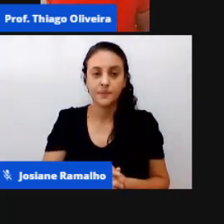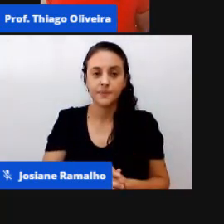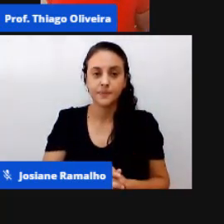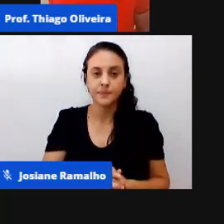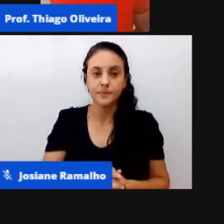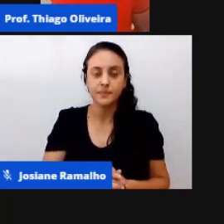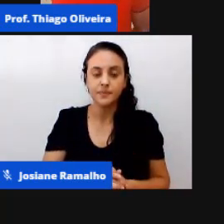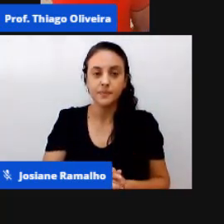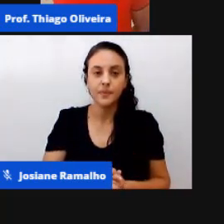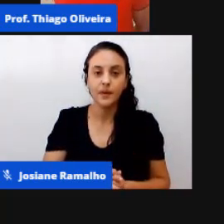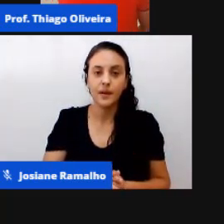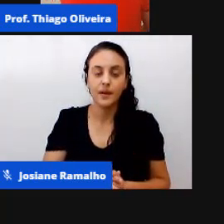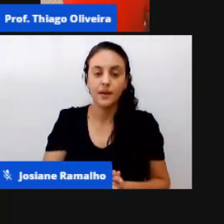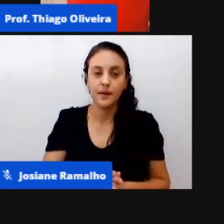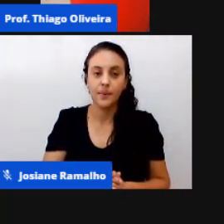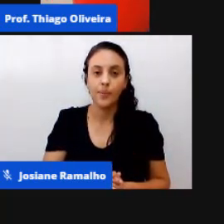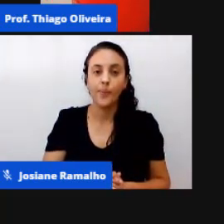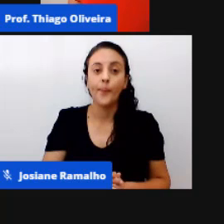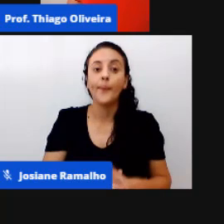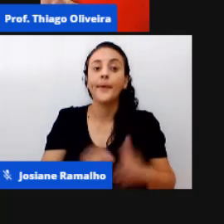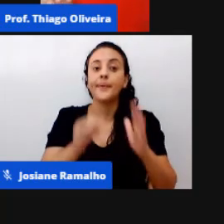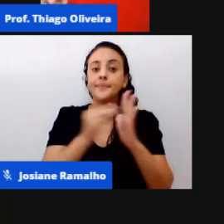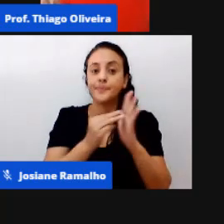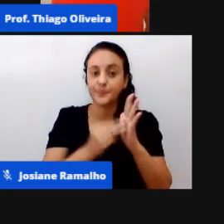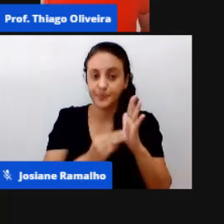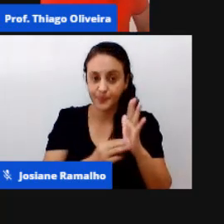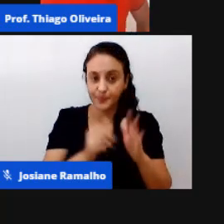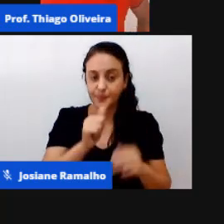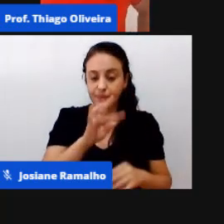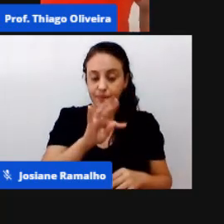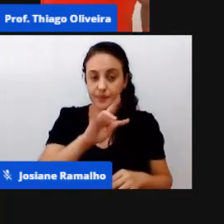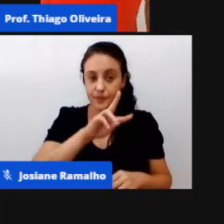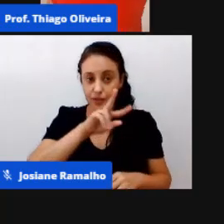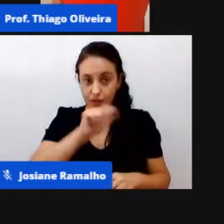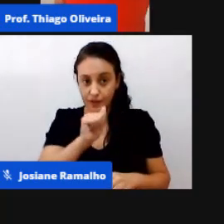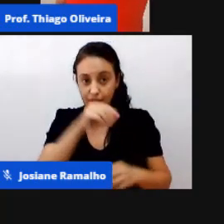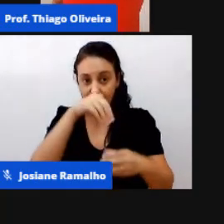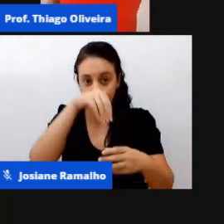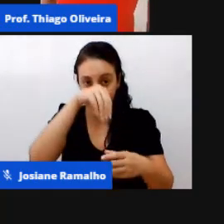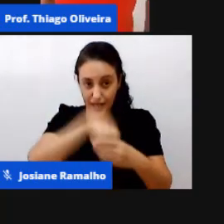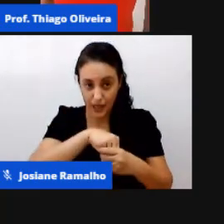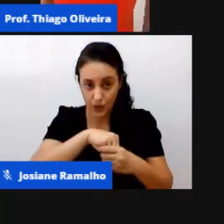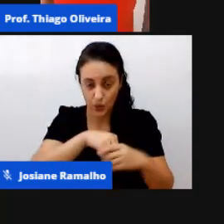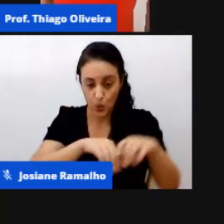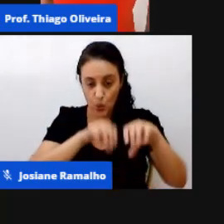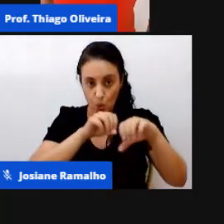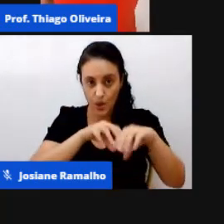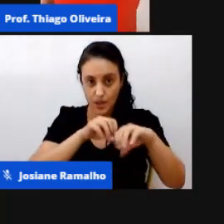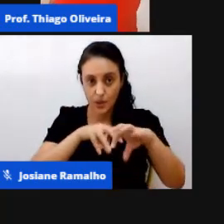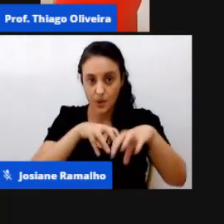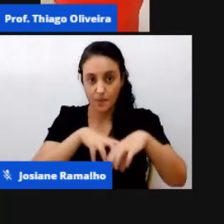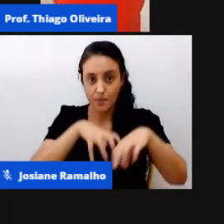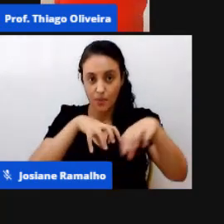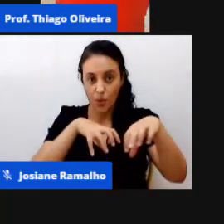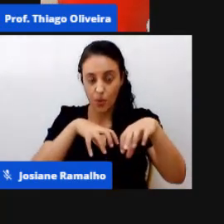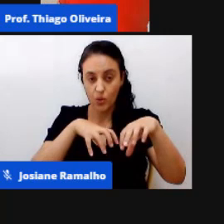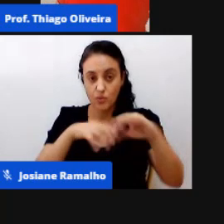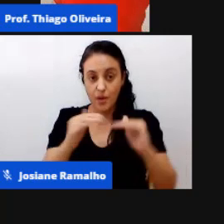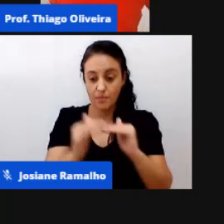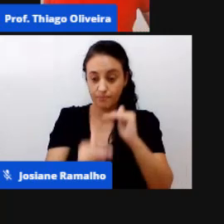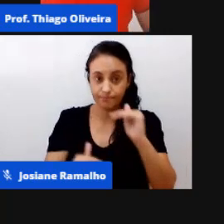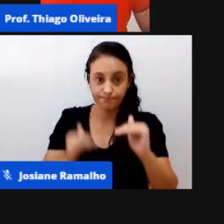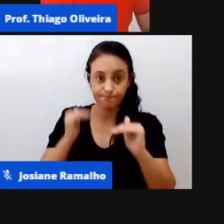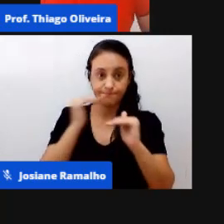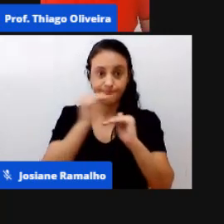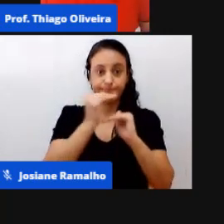tecnológicos, mas as metodologias ativas dentro do ensino remoto, elas vão se potencializar com o uso